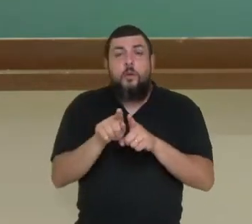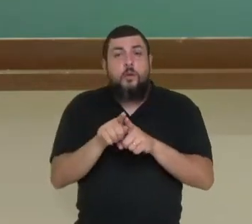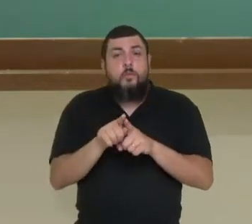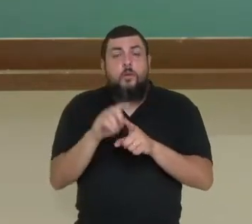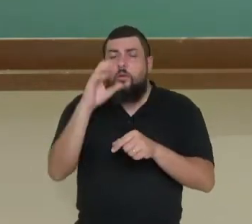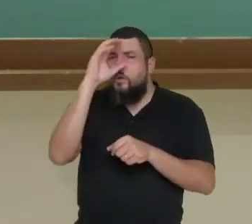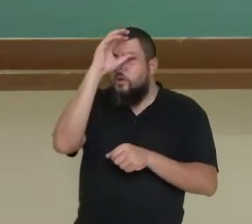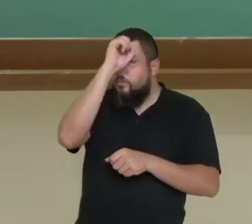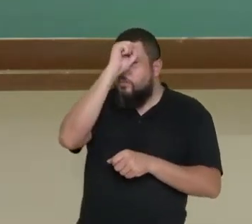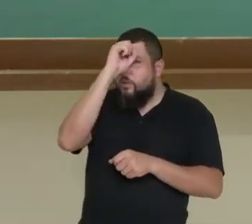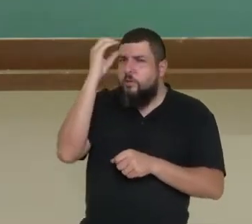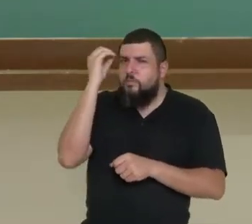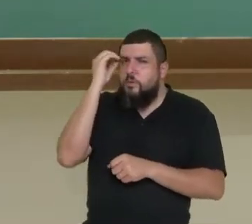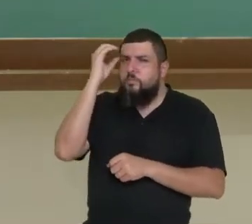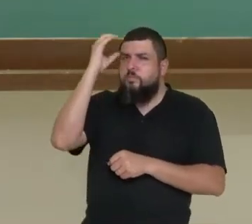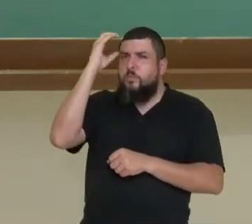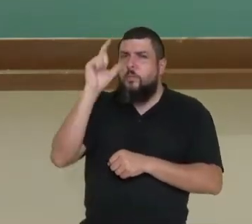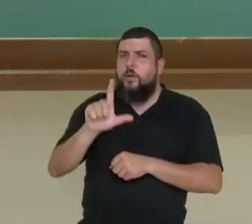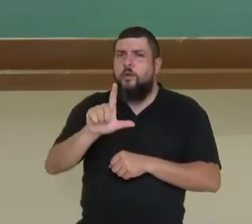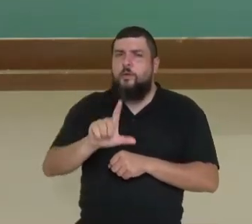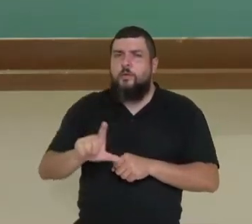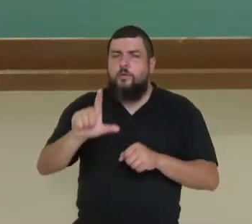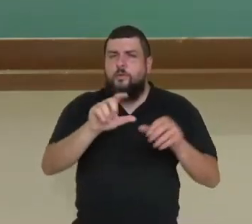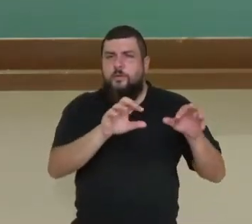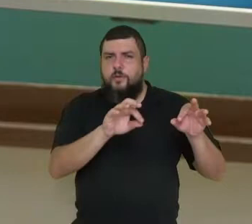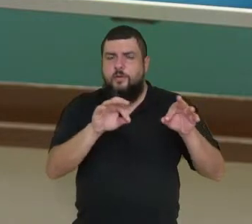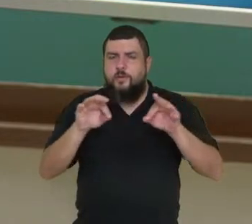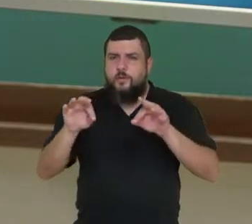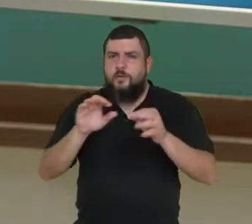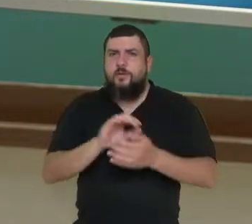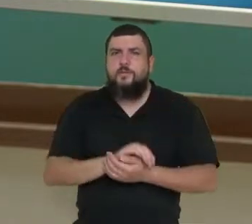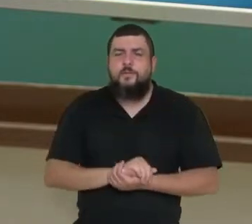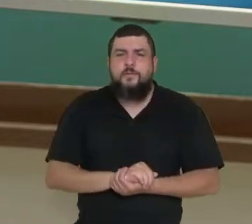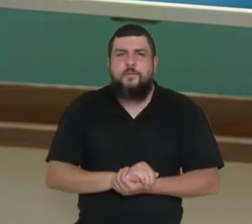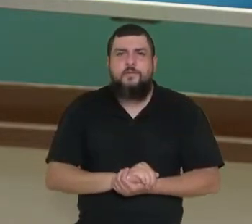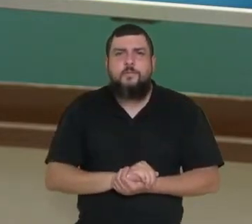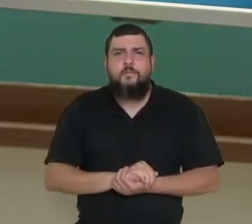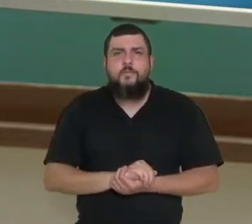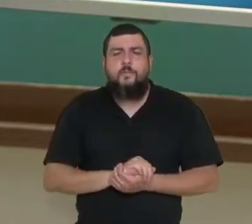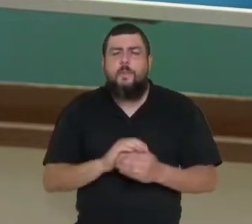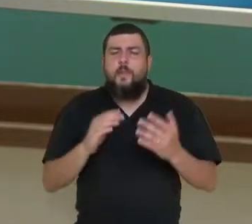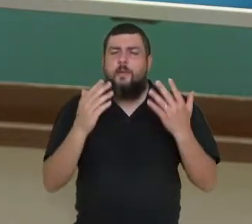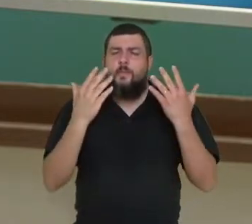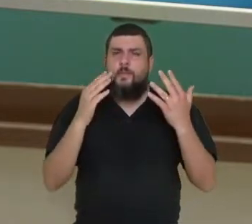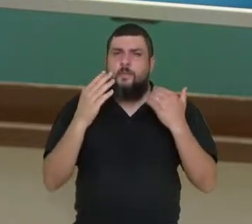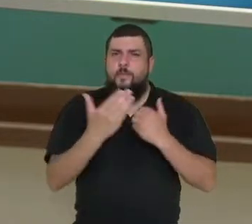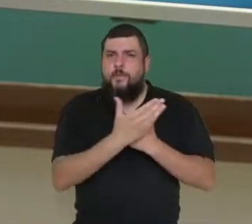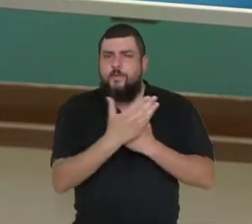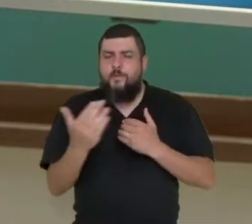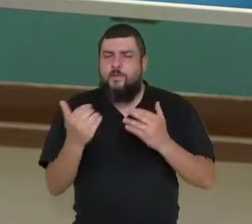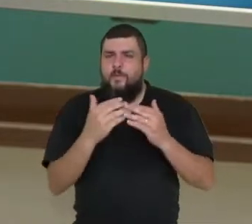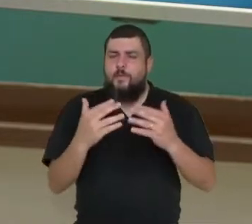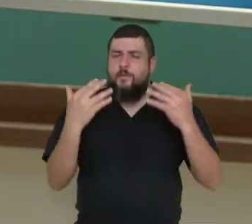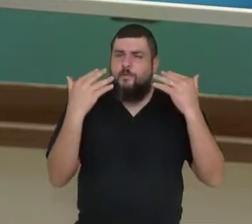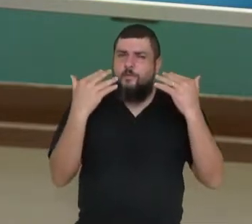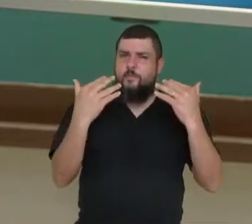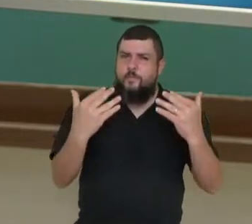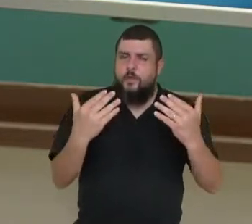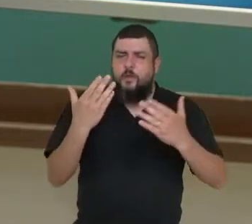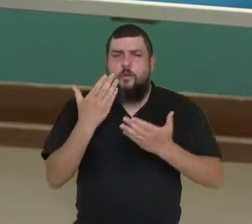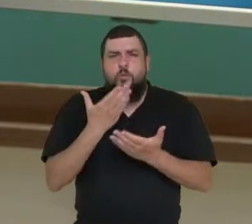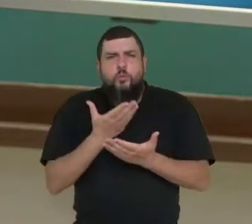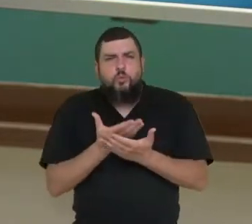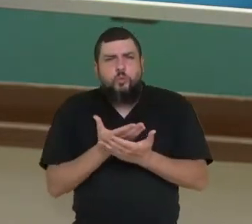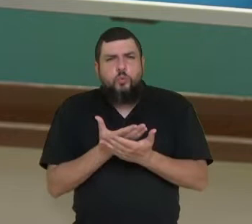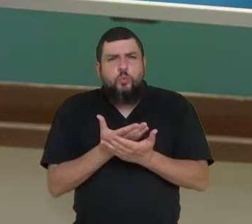de literatura de cordel. Então vamos aprender um pouquinho mais. Eu quero parabenizá-los por estarem aí, cuidando do intelecto de